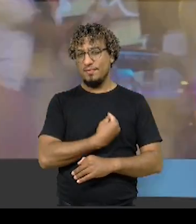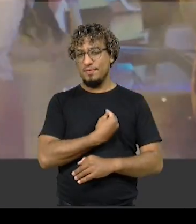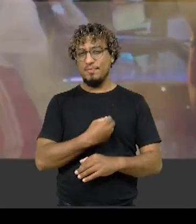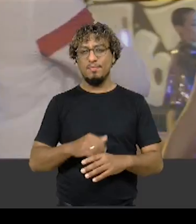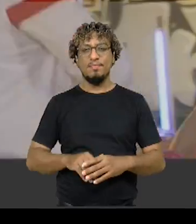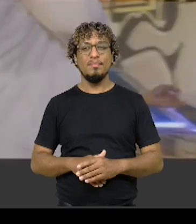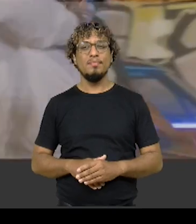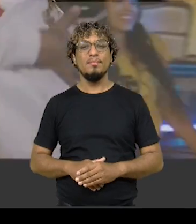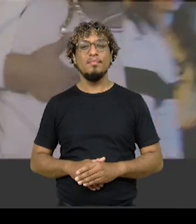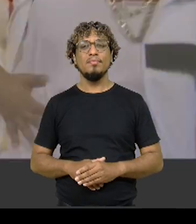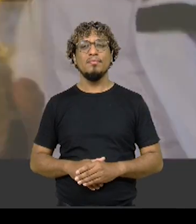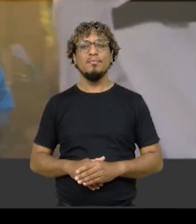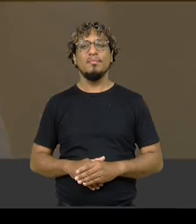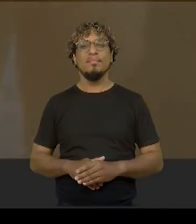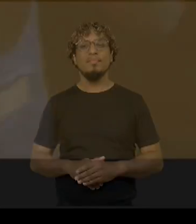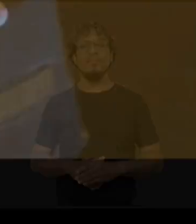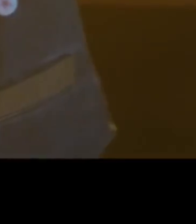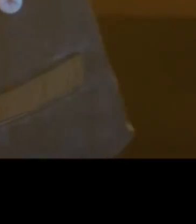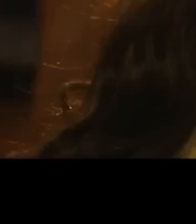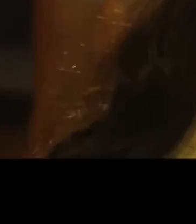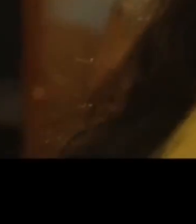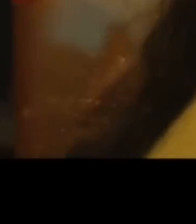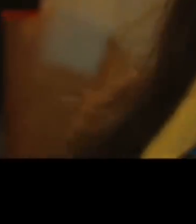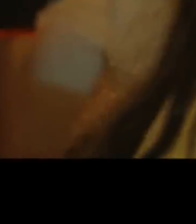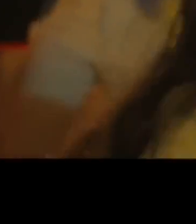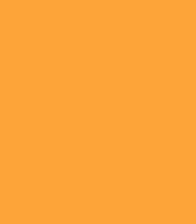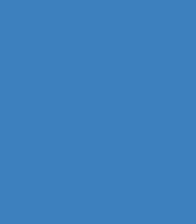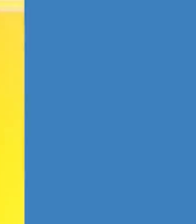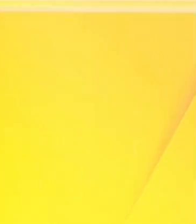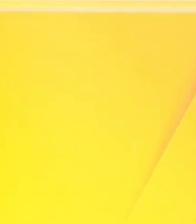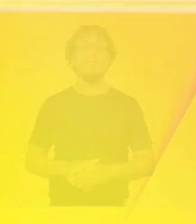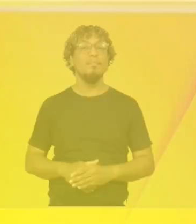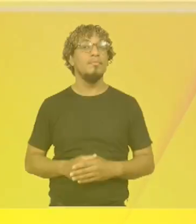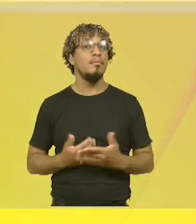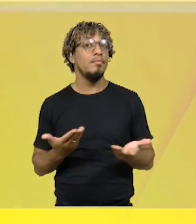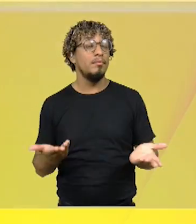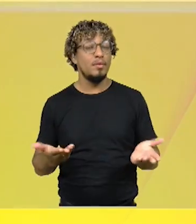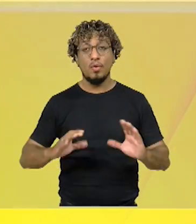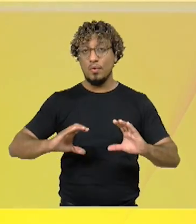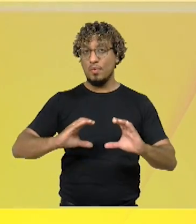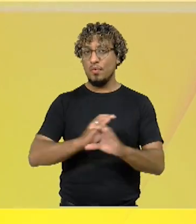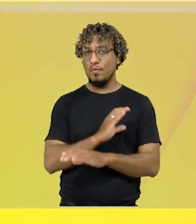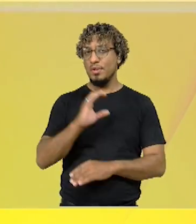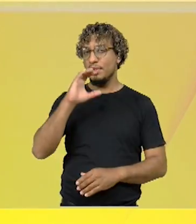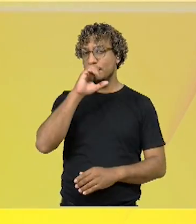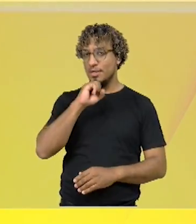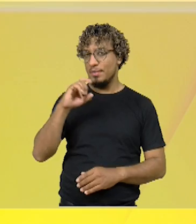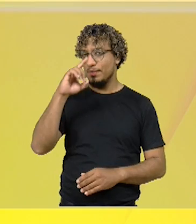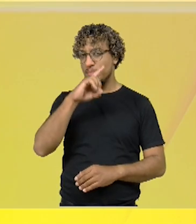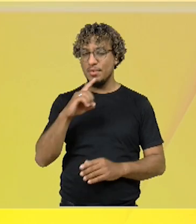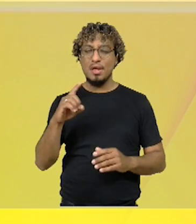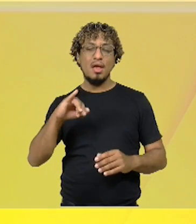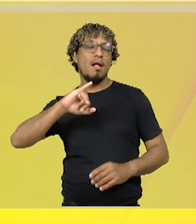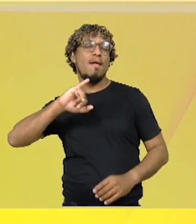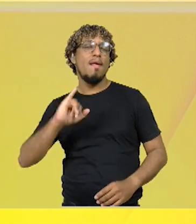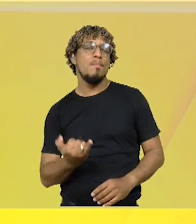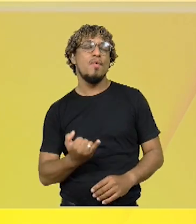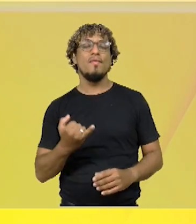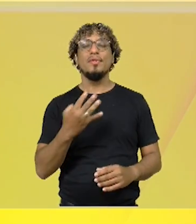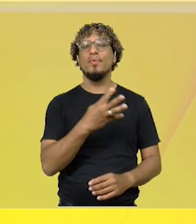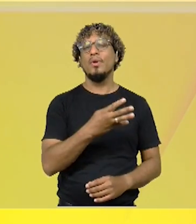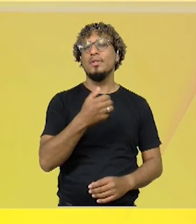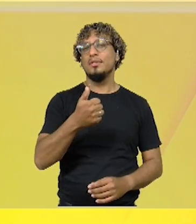1. Pelo passe livre estudantil, neste ano a gente vai ter essa novidade, um terceiro voto, né? Então nós estamos defendendo votar